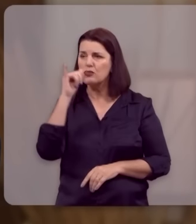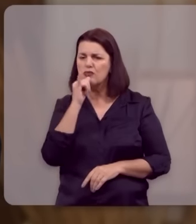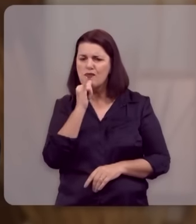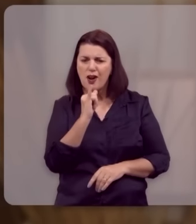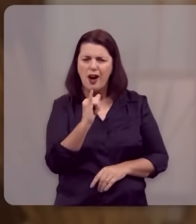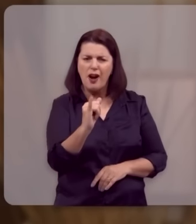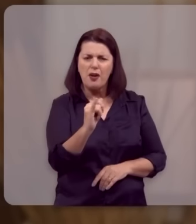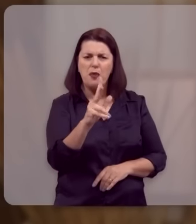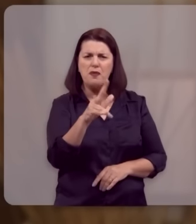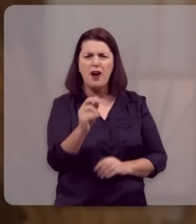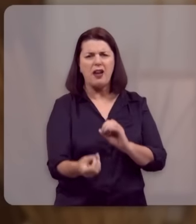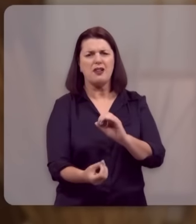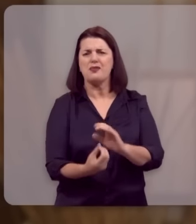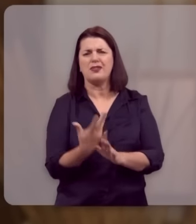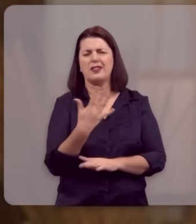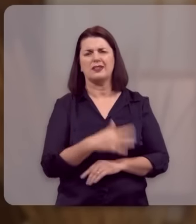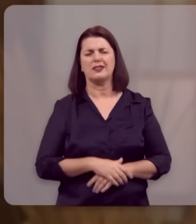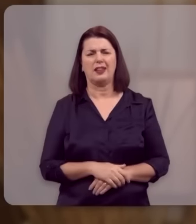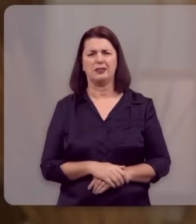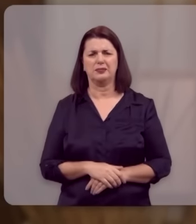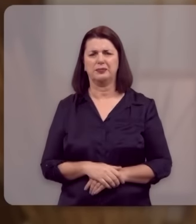Deus a designou.